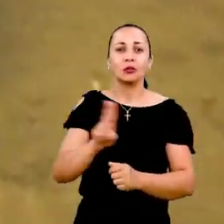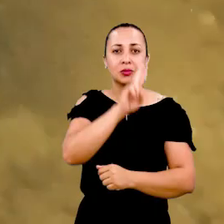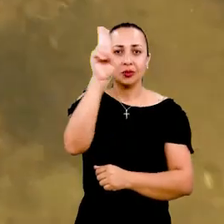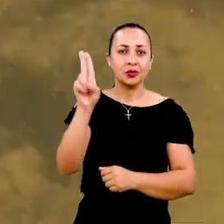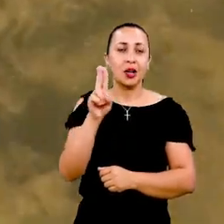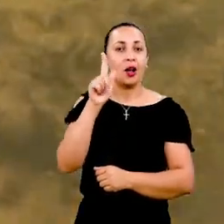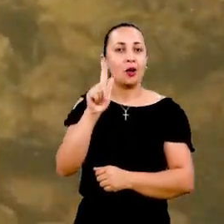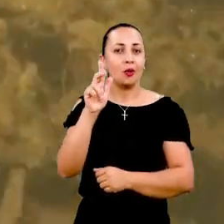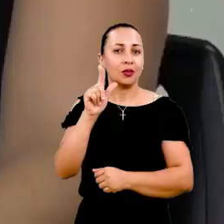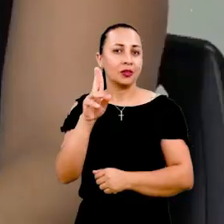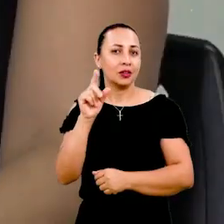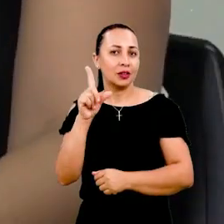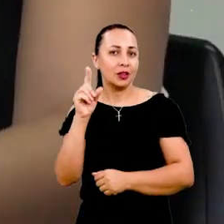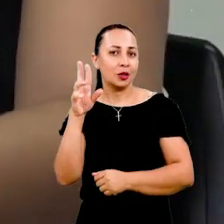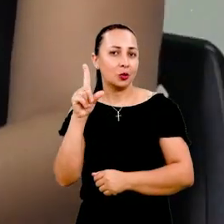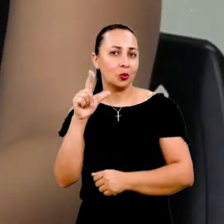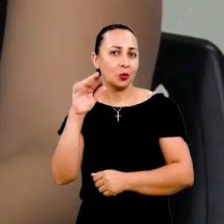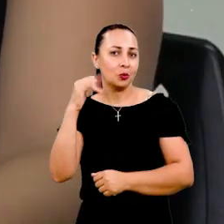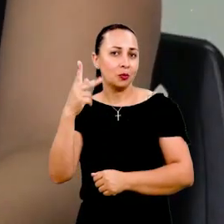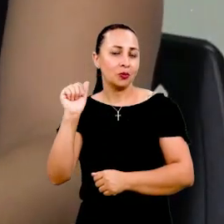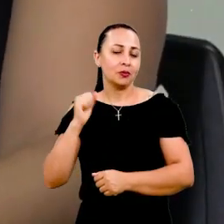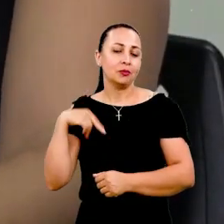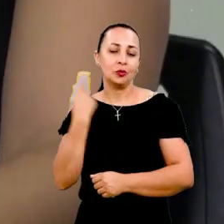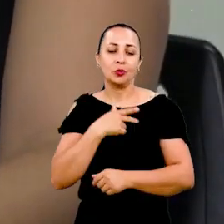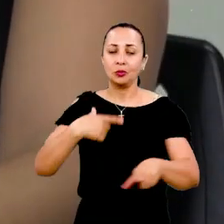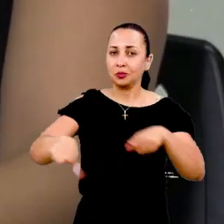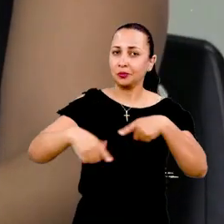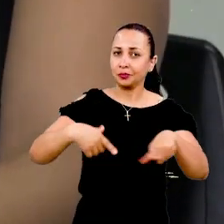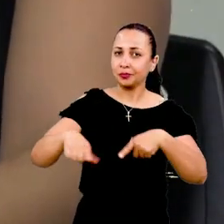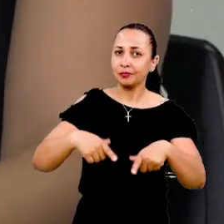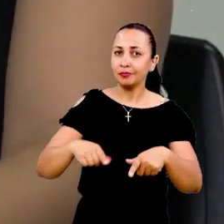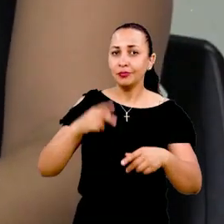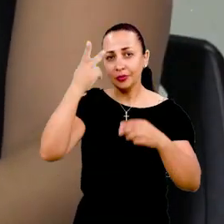com a APA de Guadalupe. Nós iremos trabalhar para